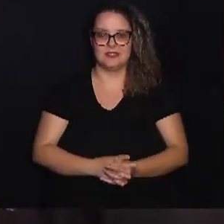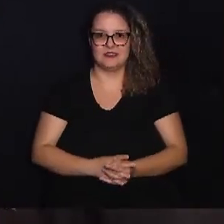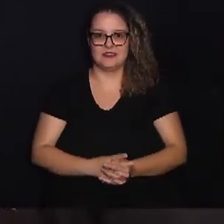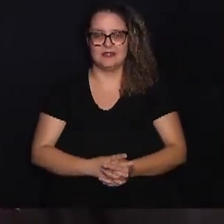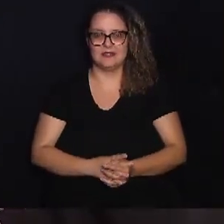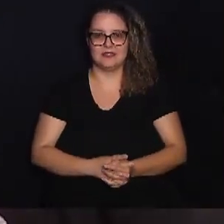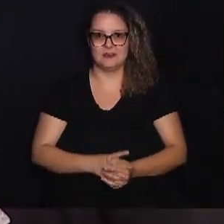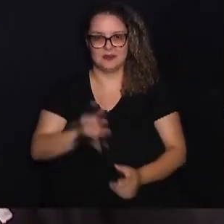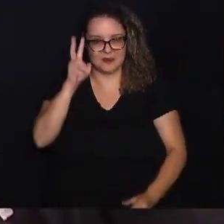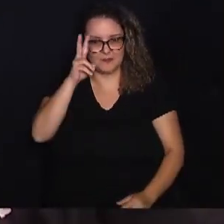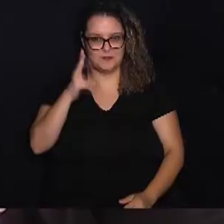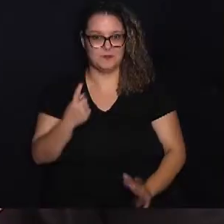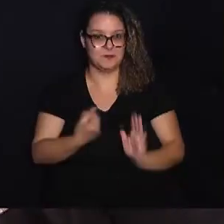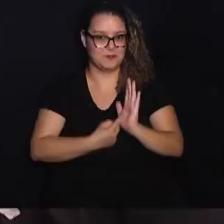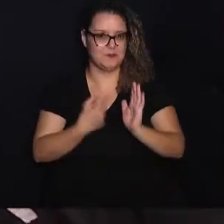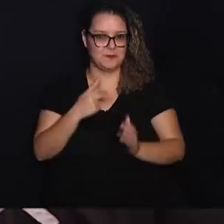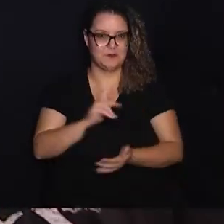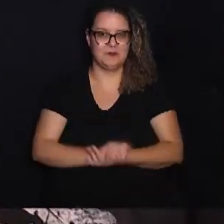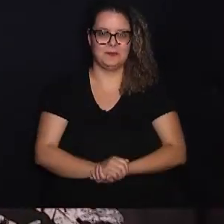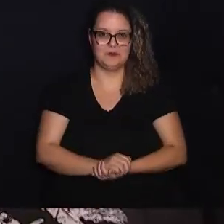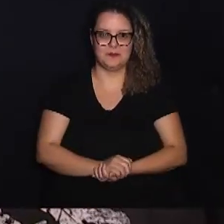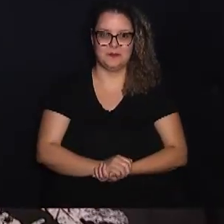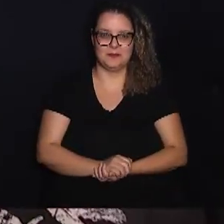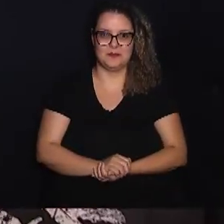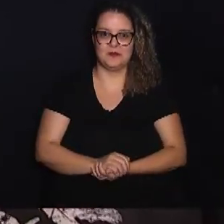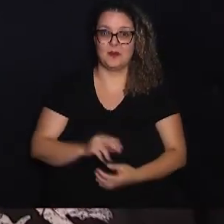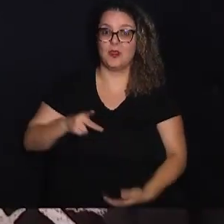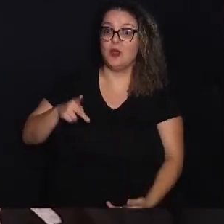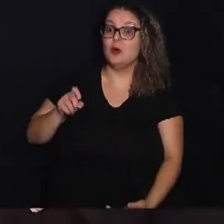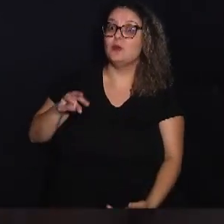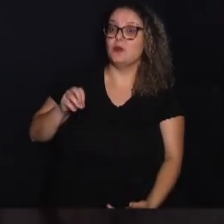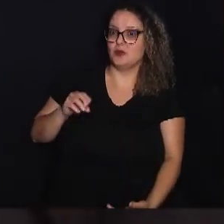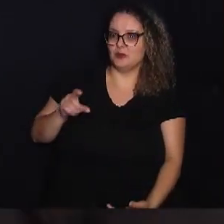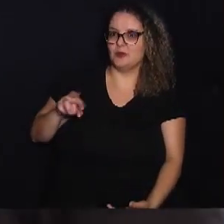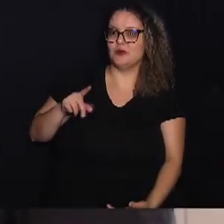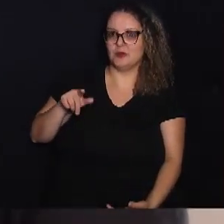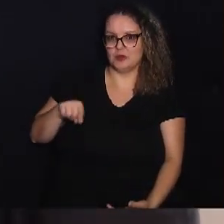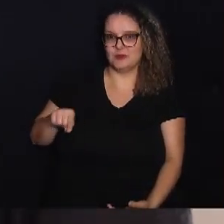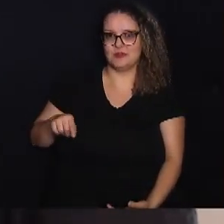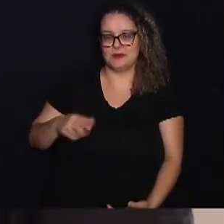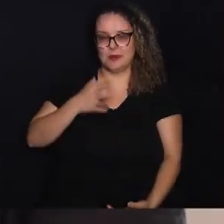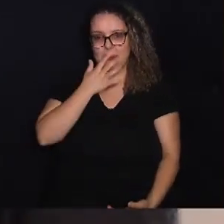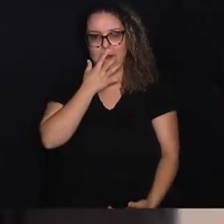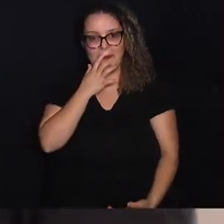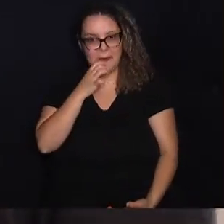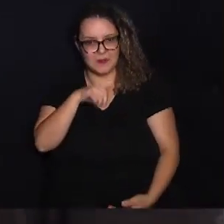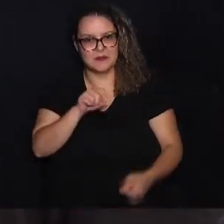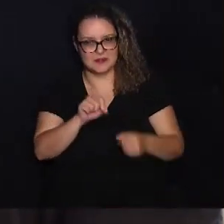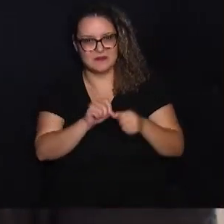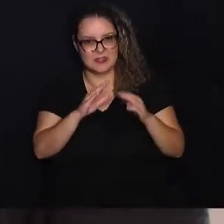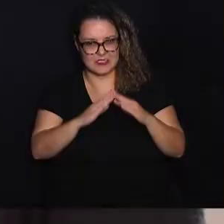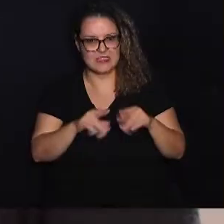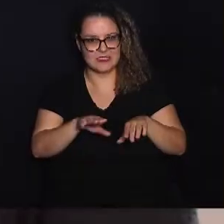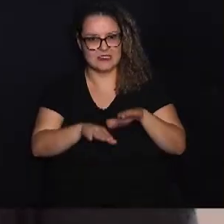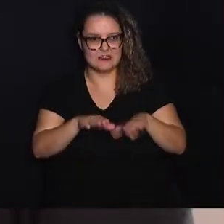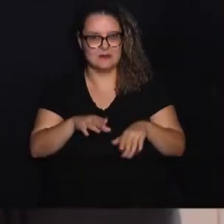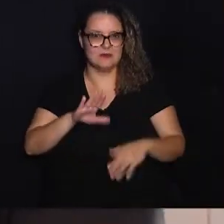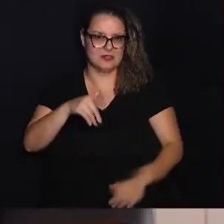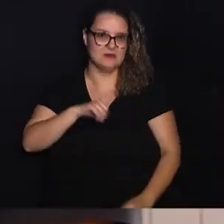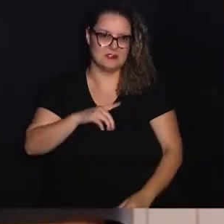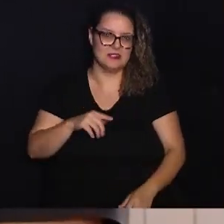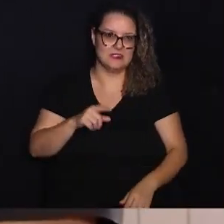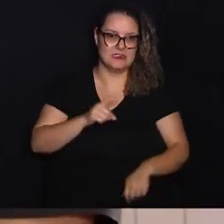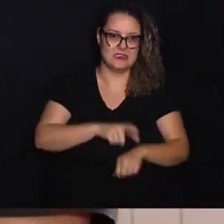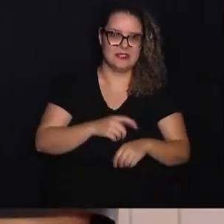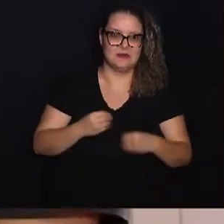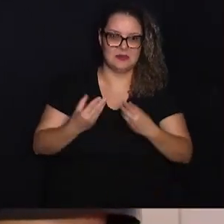Lembrou alguma coisa que te marcou? Ponto cruz. E vocês fazem em casa, às vezes, também quando tem tempo, ou para dar de